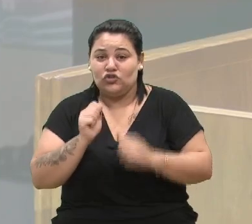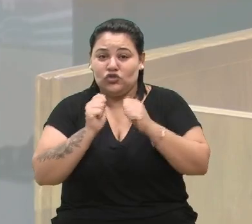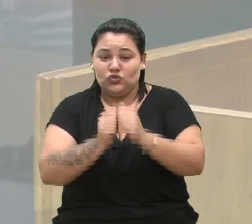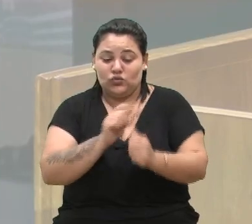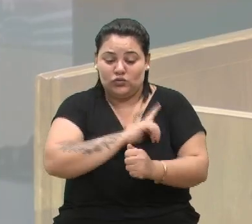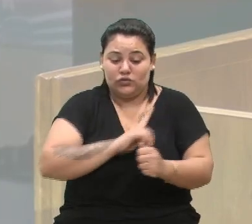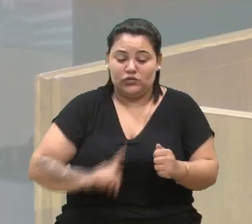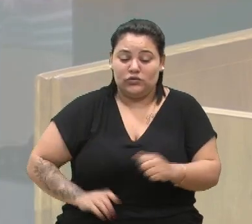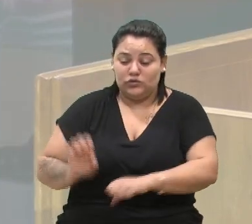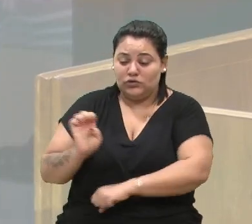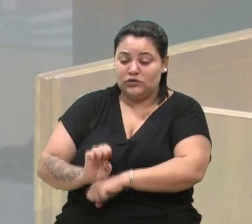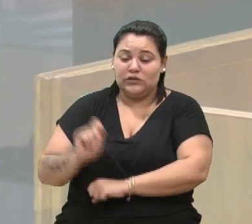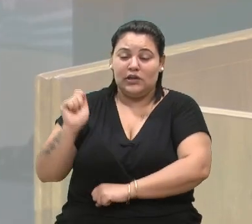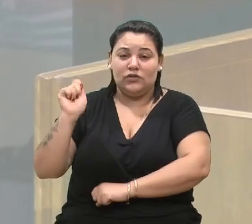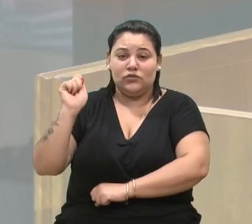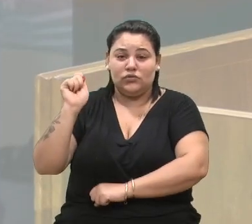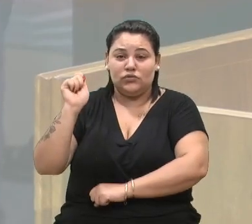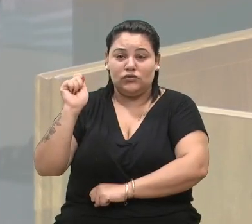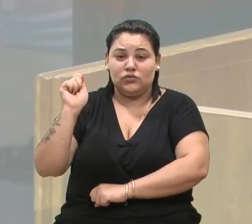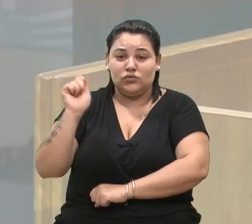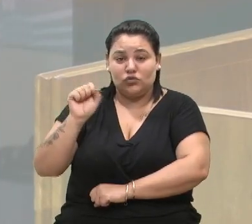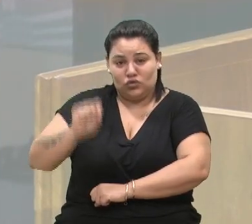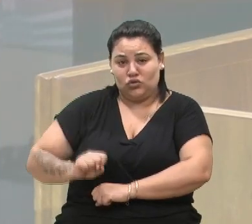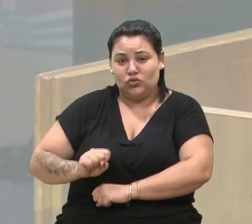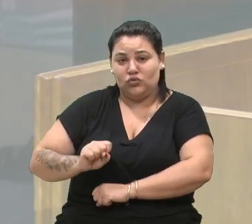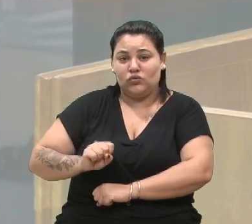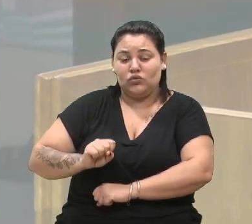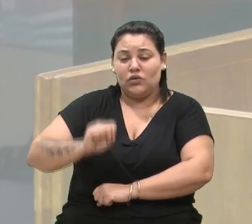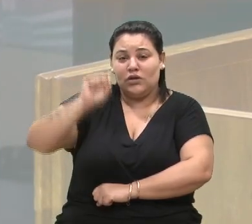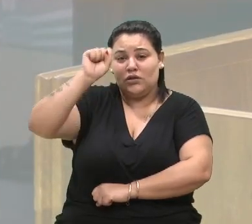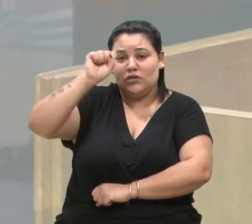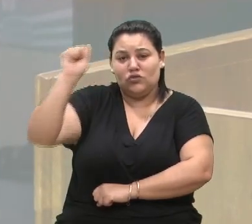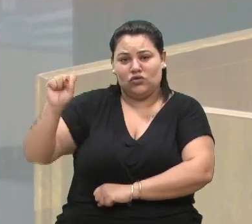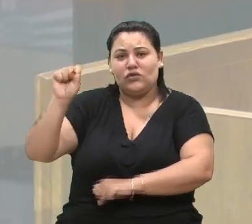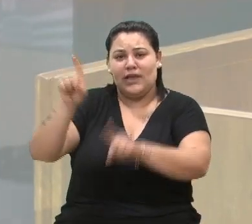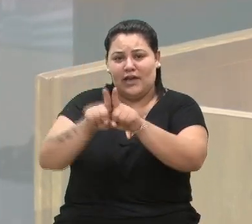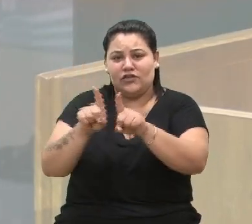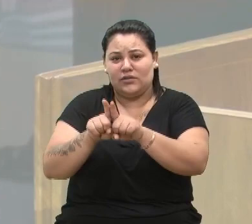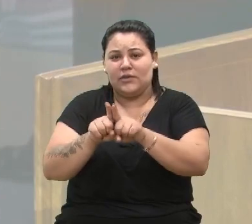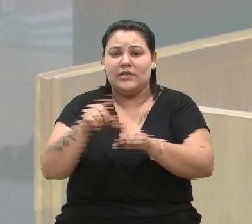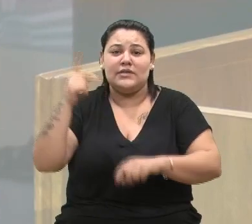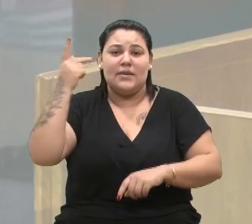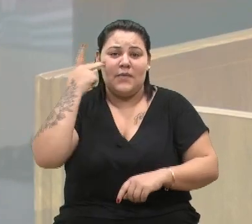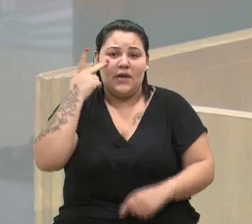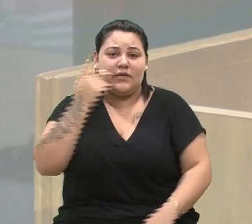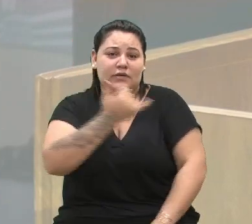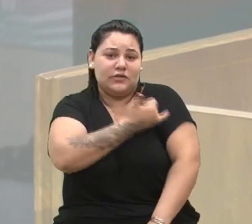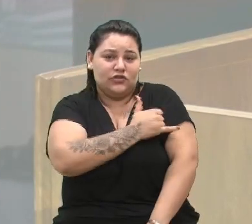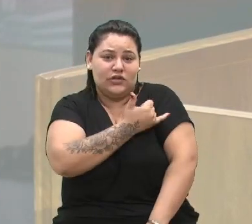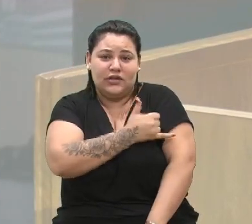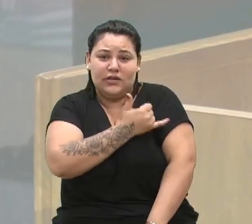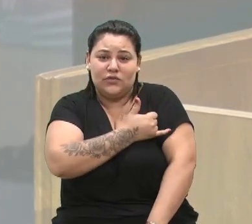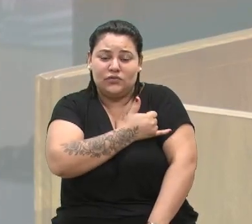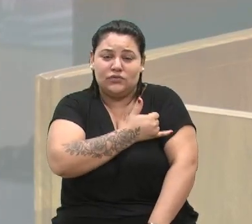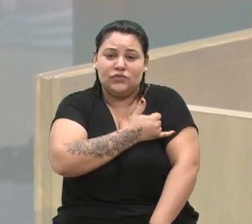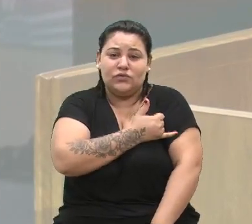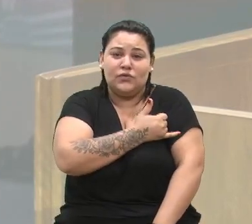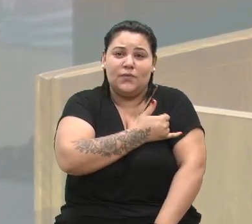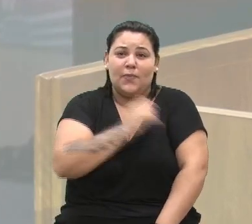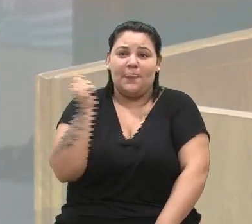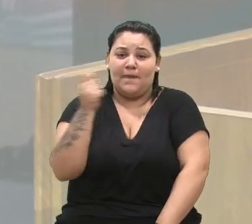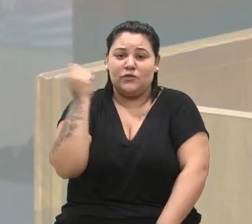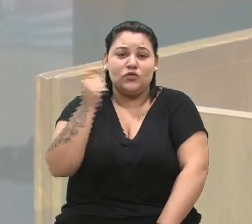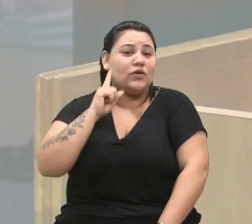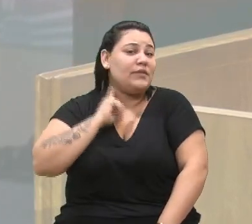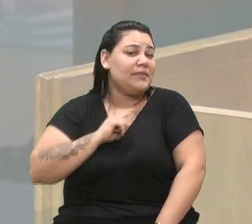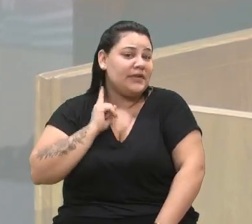Sul e do Sudeste, porque São Paulo, Rio de Janeiro, Rio Grande do Sul e Minas Gerais são